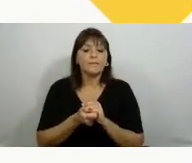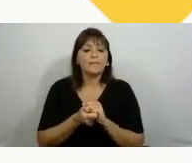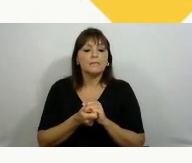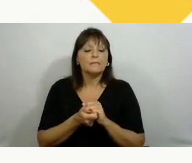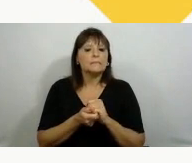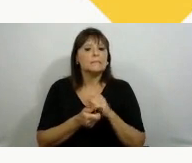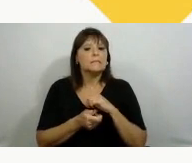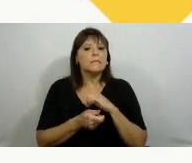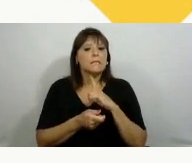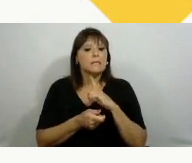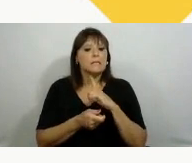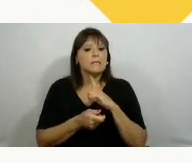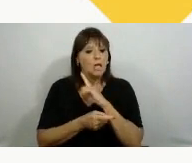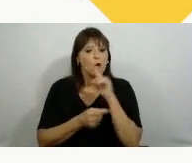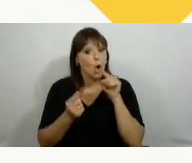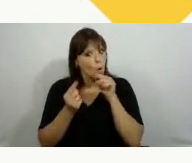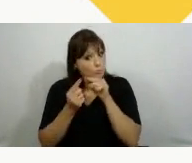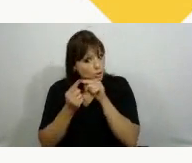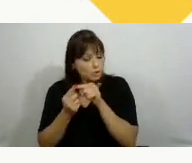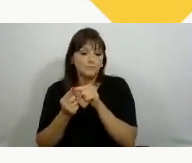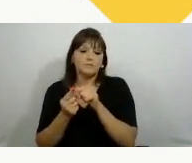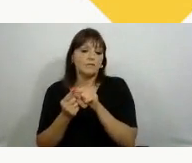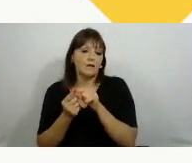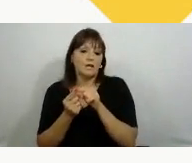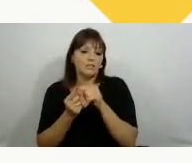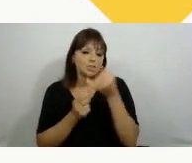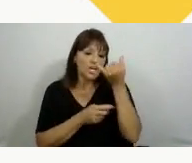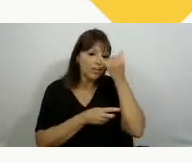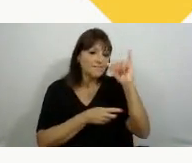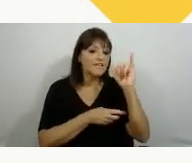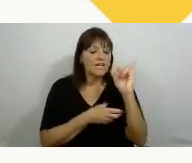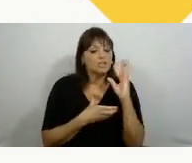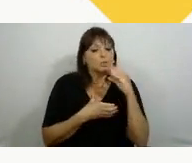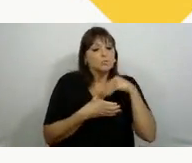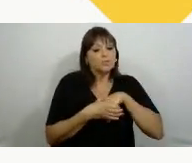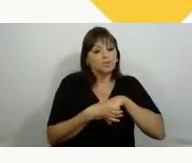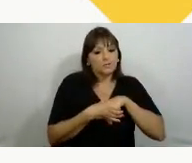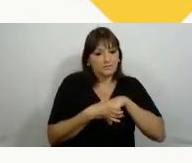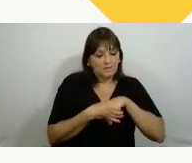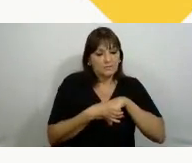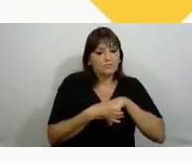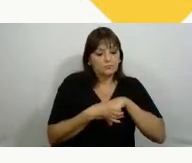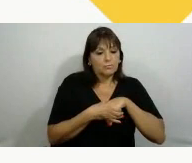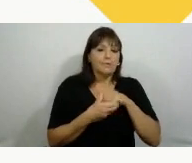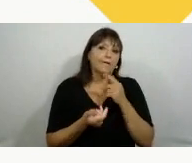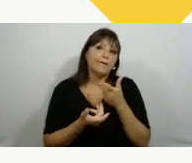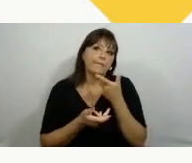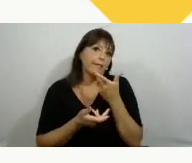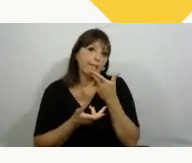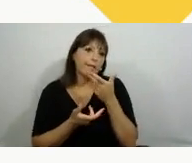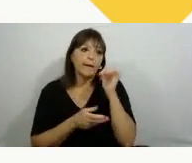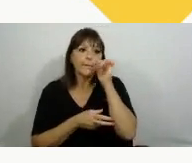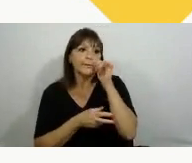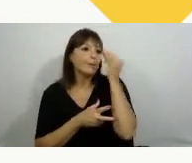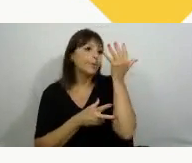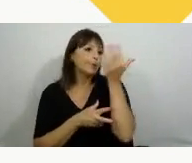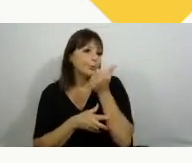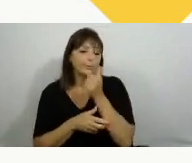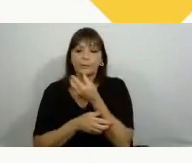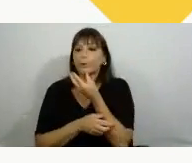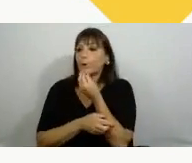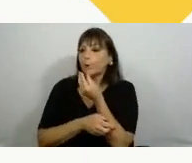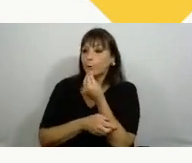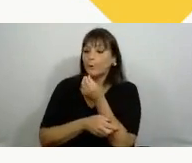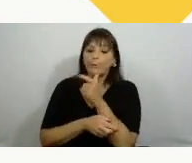objetivo e não subjetivo. O que significa isso? Eu não vou falar que a mulher é bonita, que o homem é feio, que